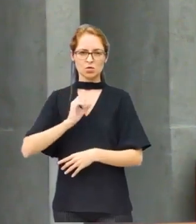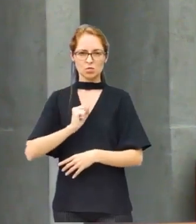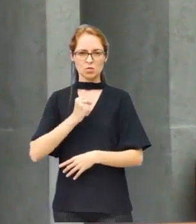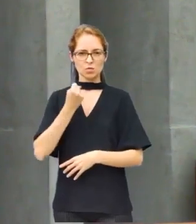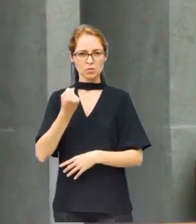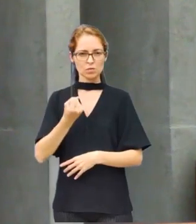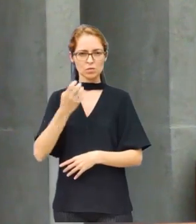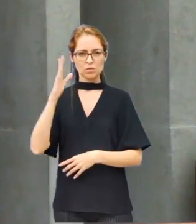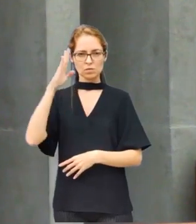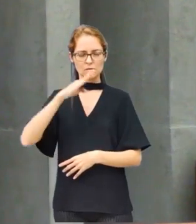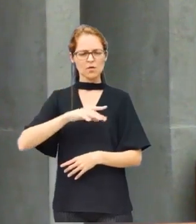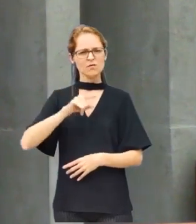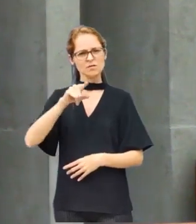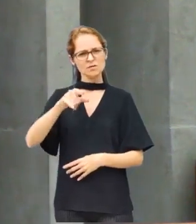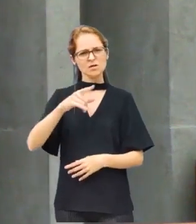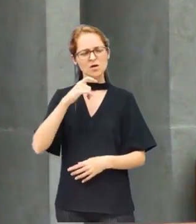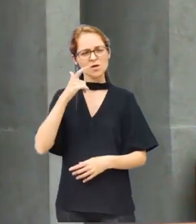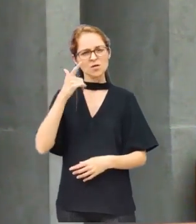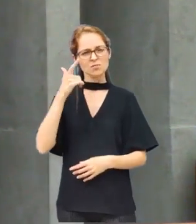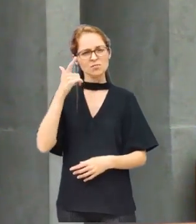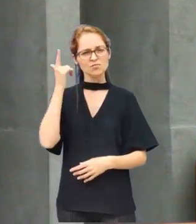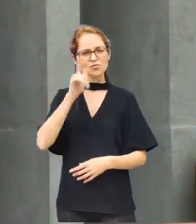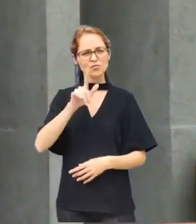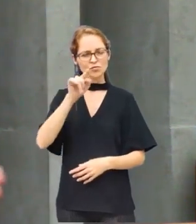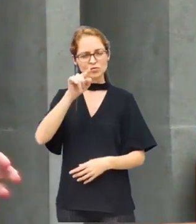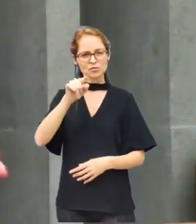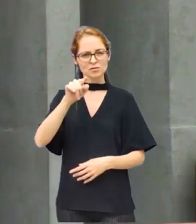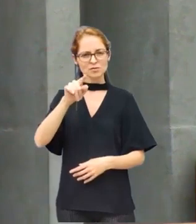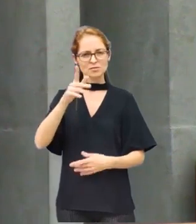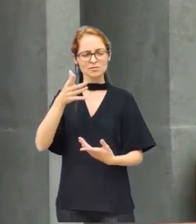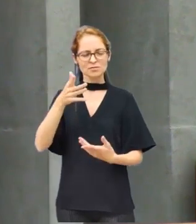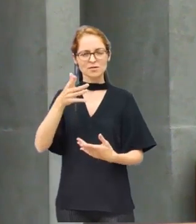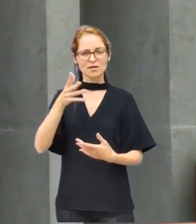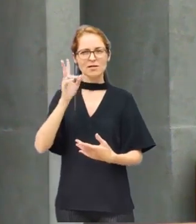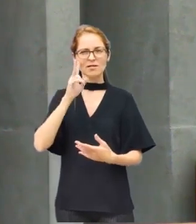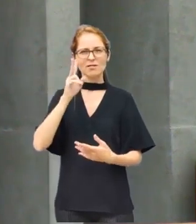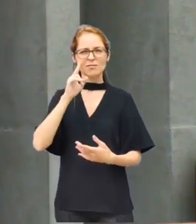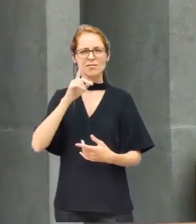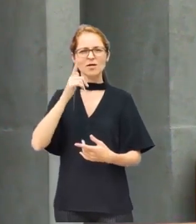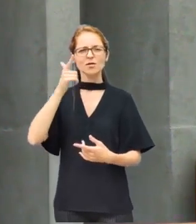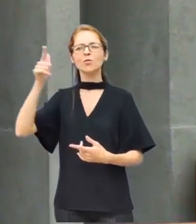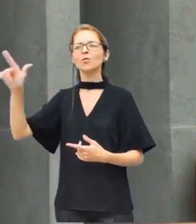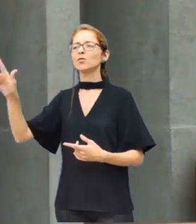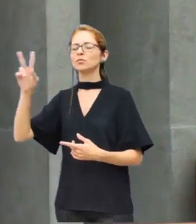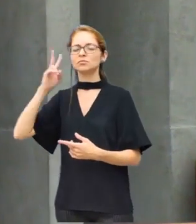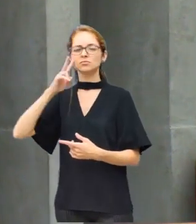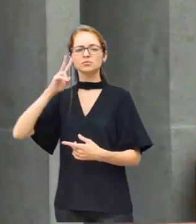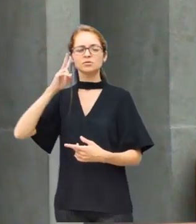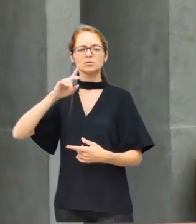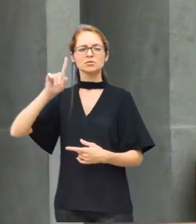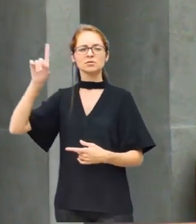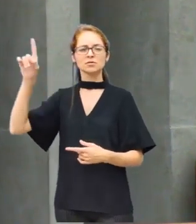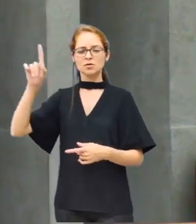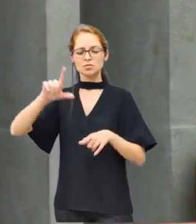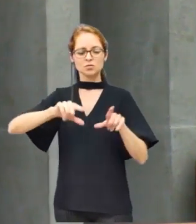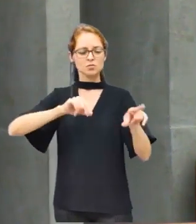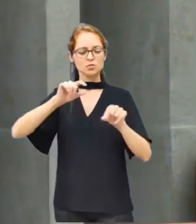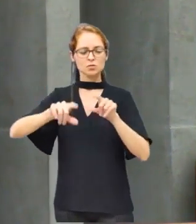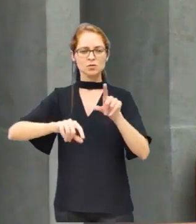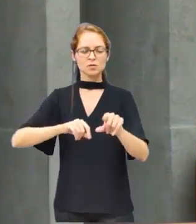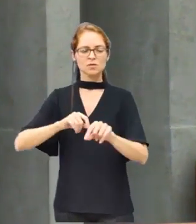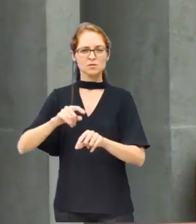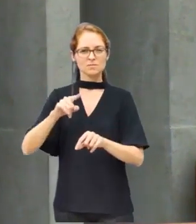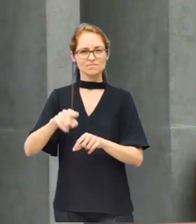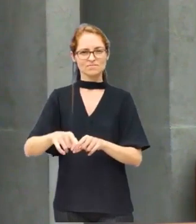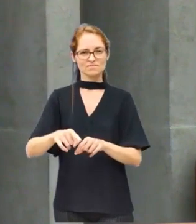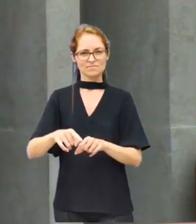consegue lembrar de algumas outras histórias que Deus levantou pessoas para clamar contra as cidades por causa do pecado